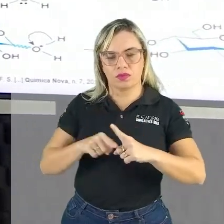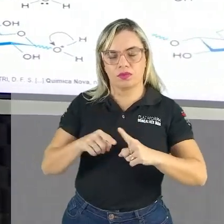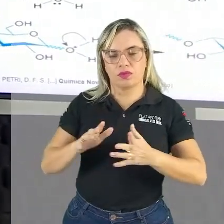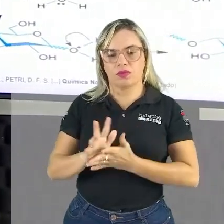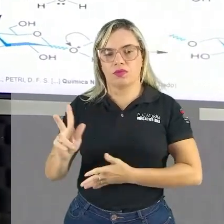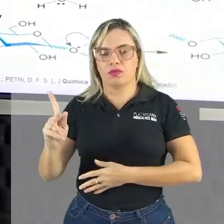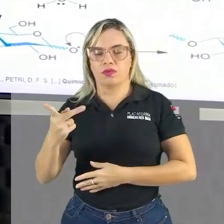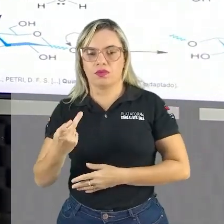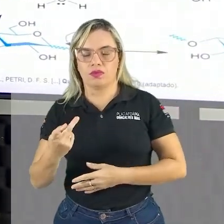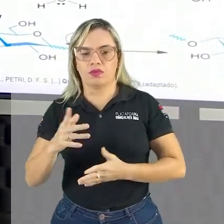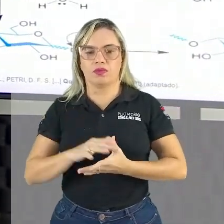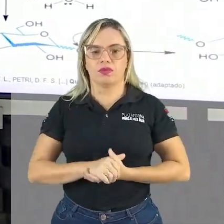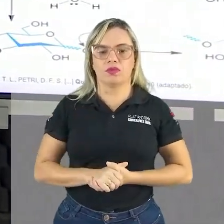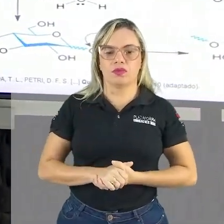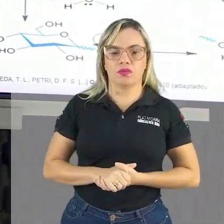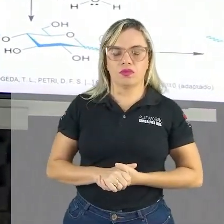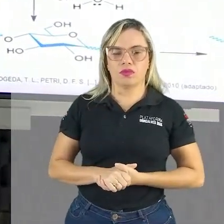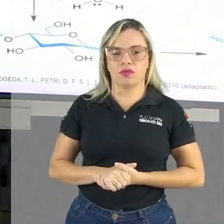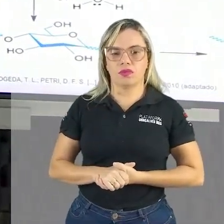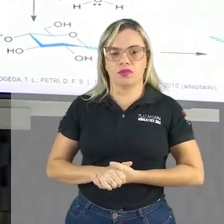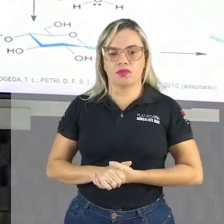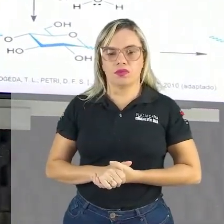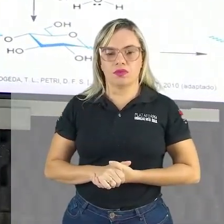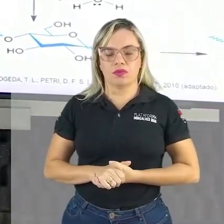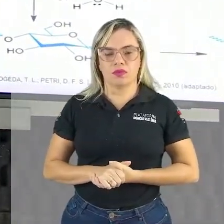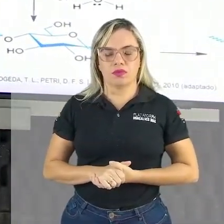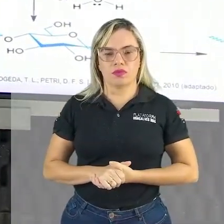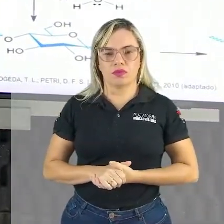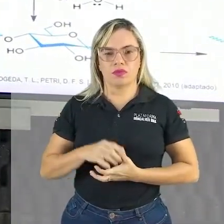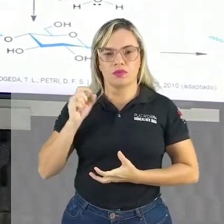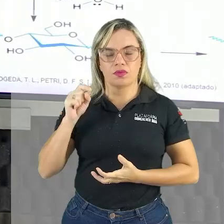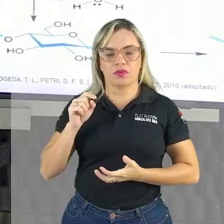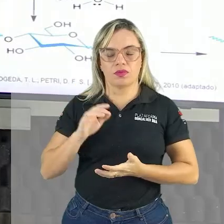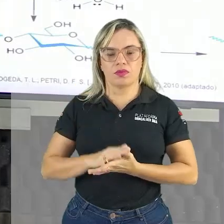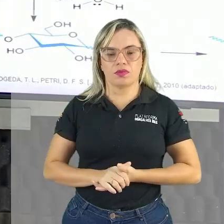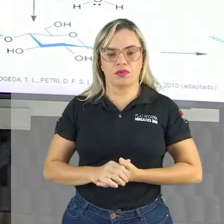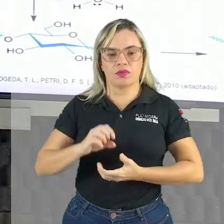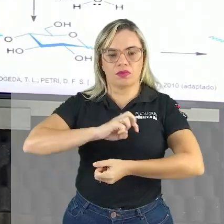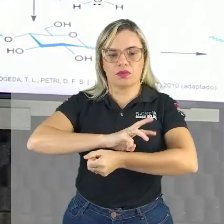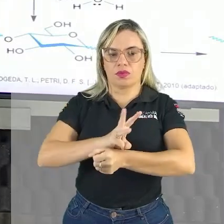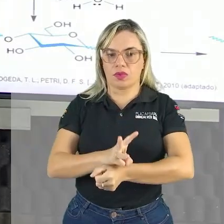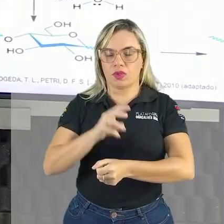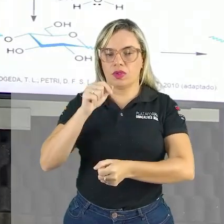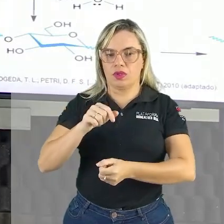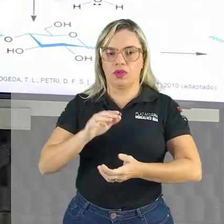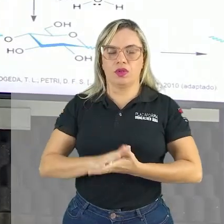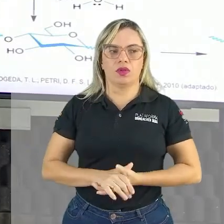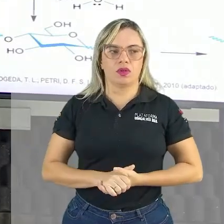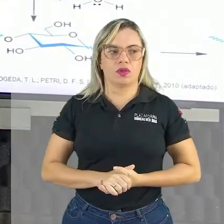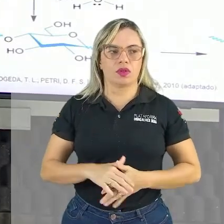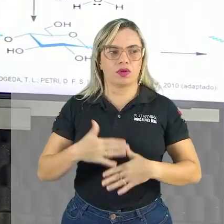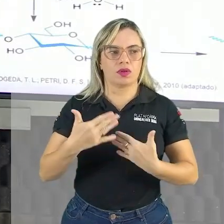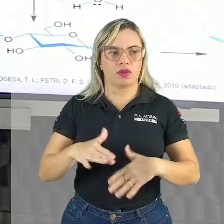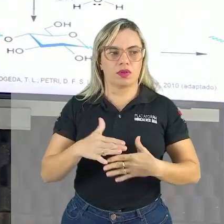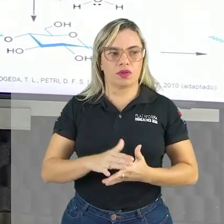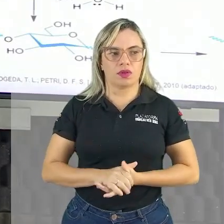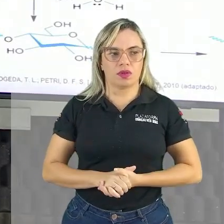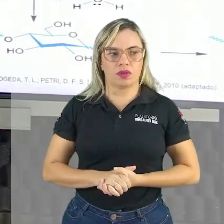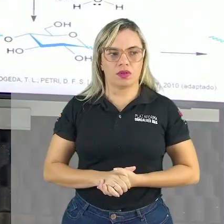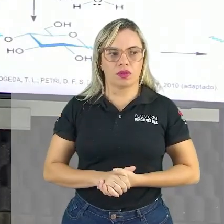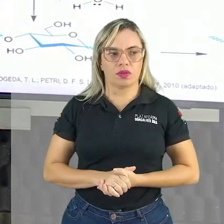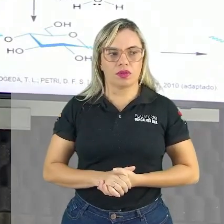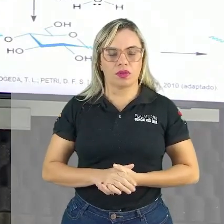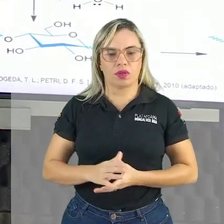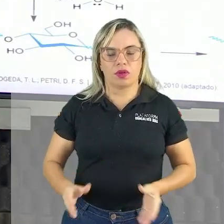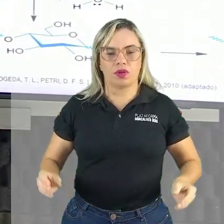UEMA. Catalisador não é consumido, não altera o ΔH, não desloca equilíbrio. Essas